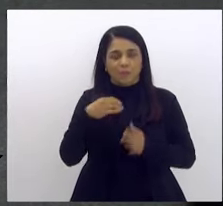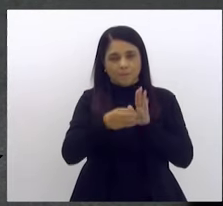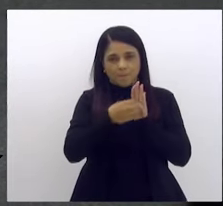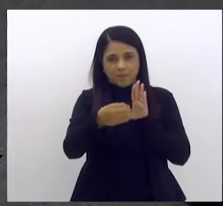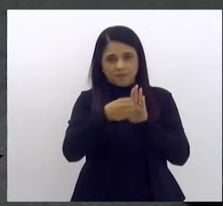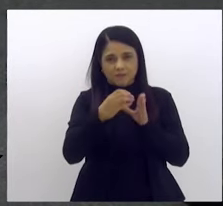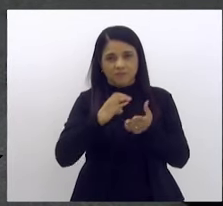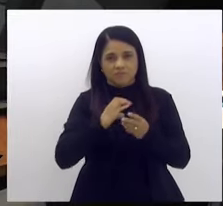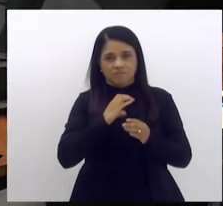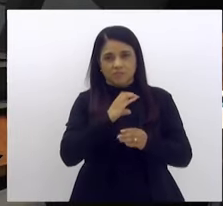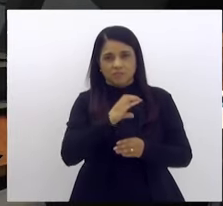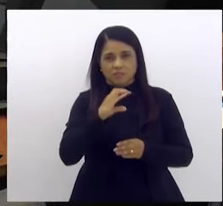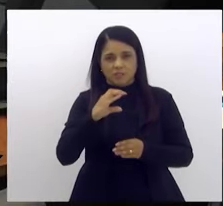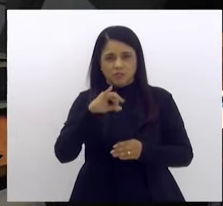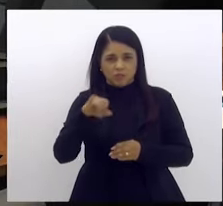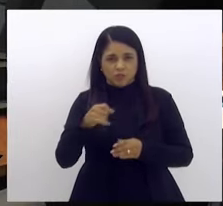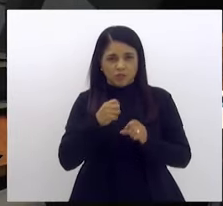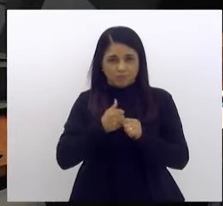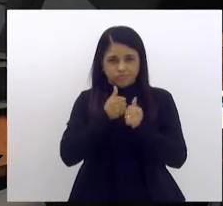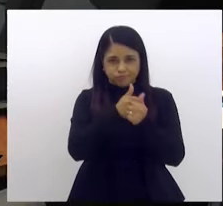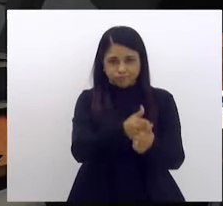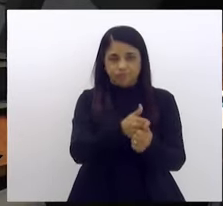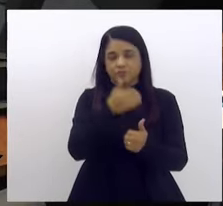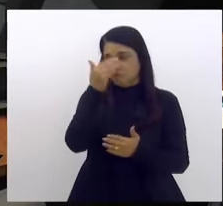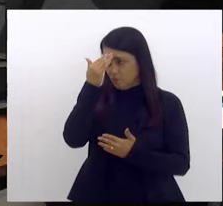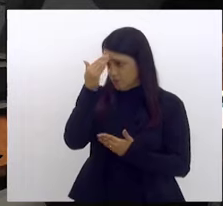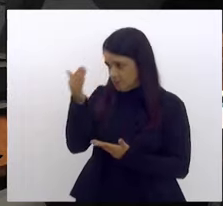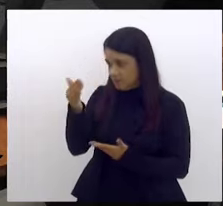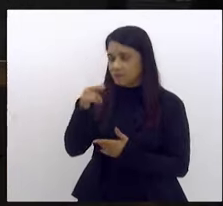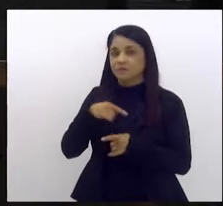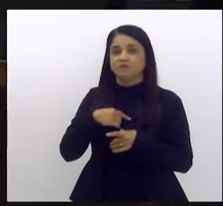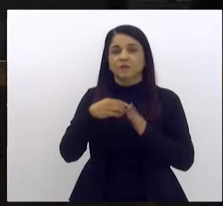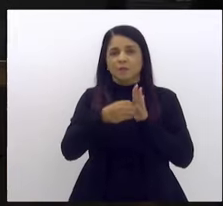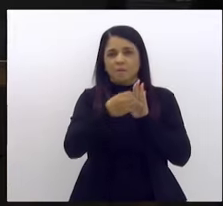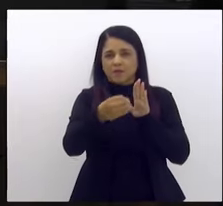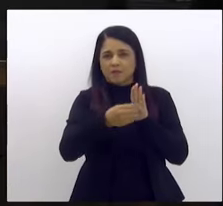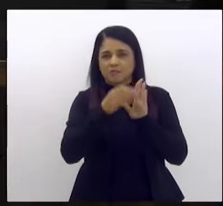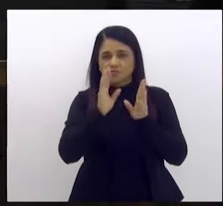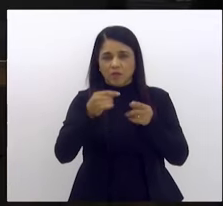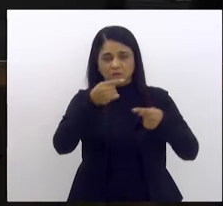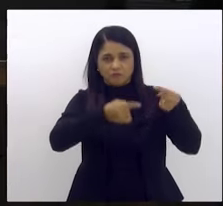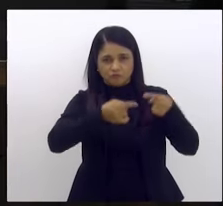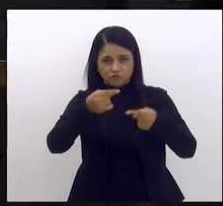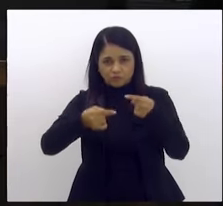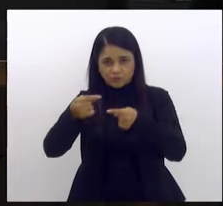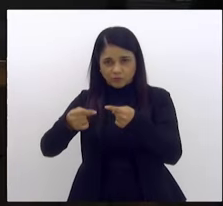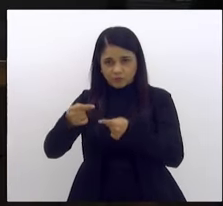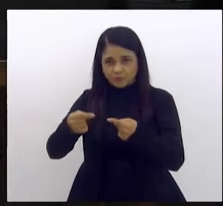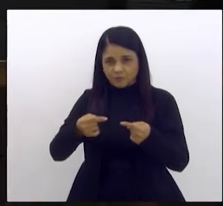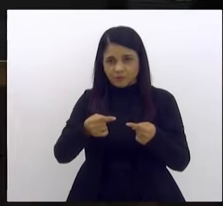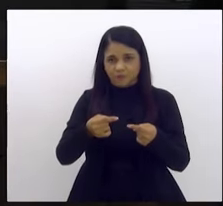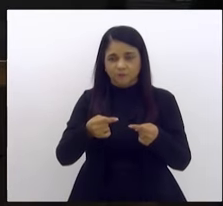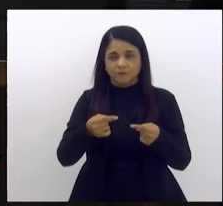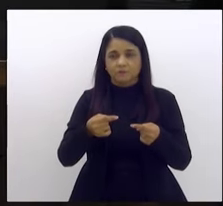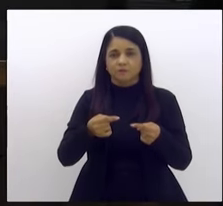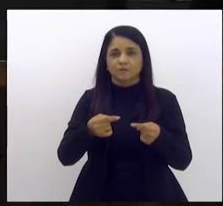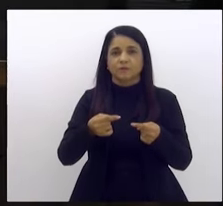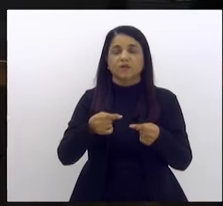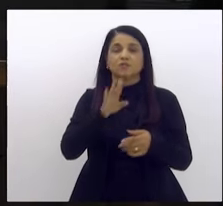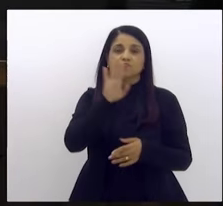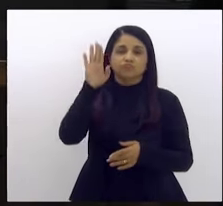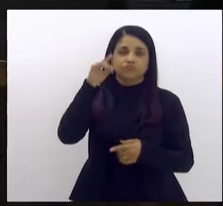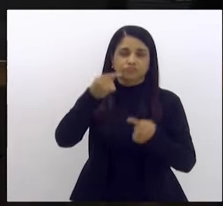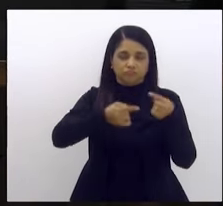acompanhando a CCJ. Muito obrigado. Com os pareceres emitidos, em discussão. Para discutir,